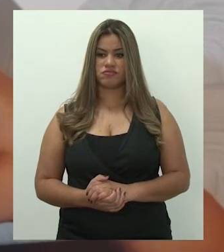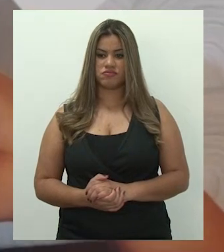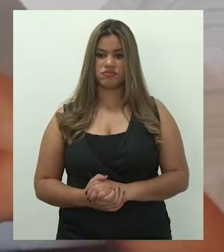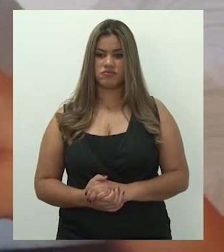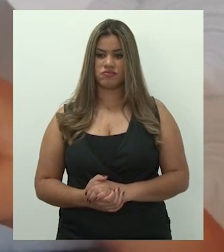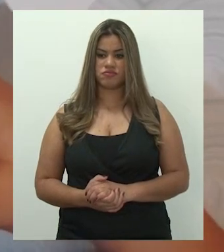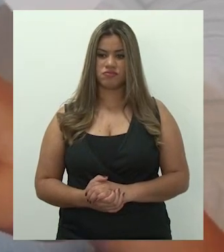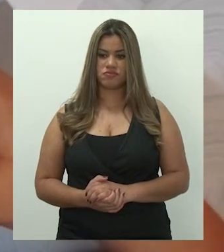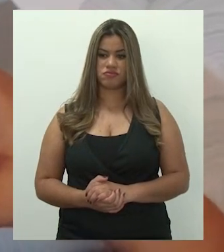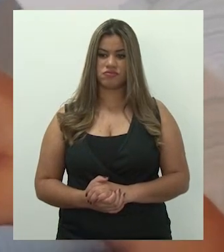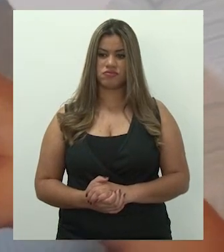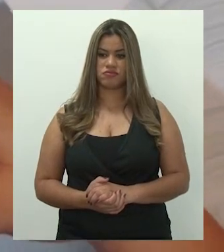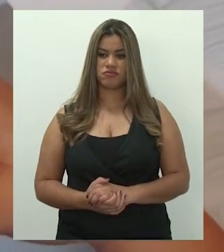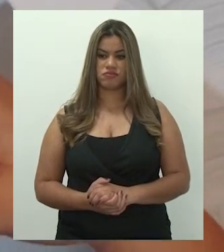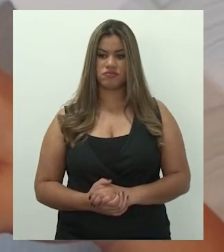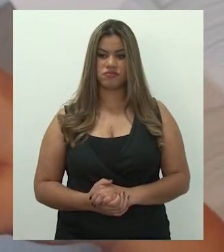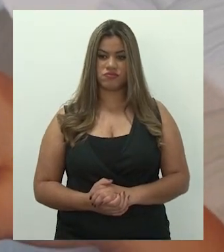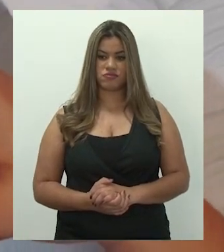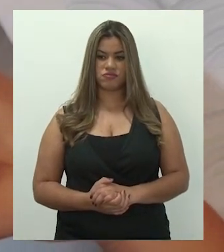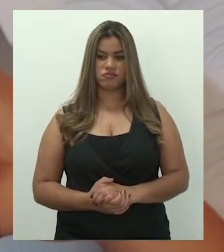cima.